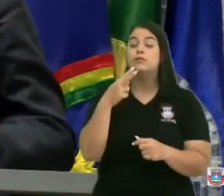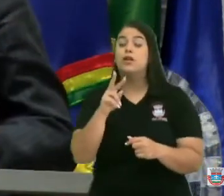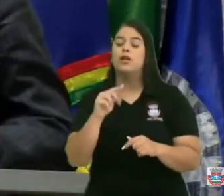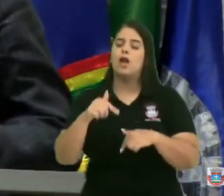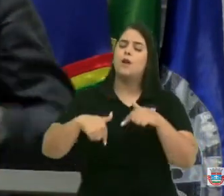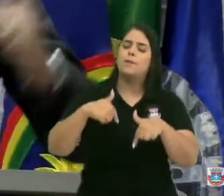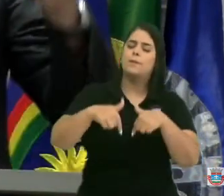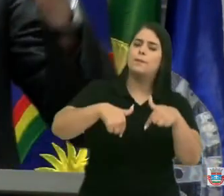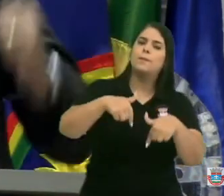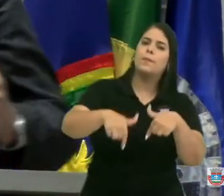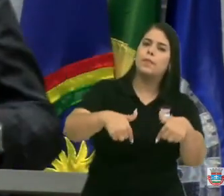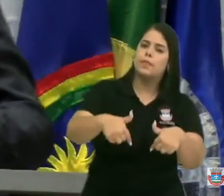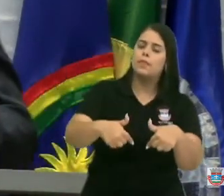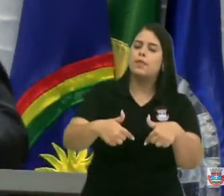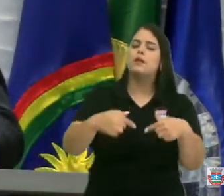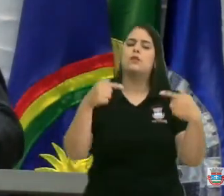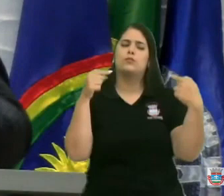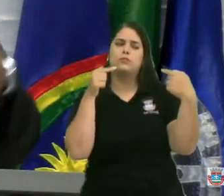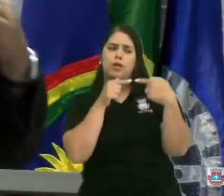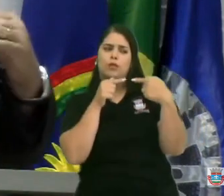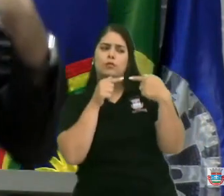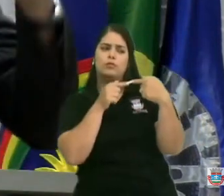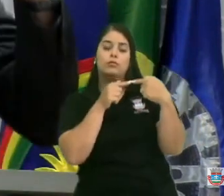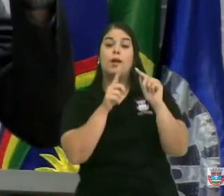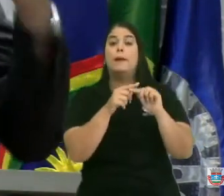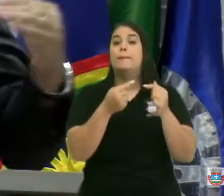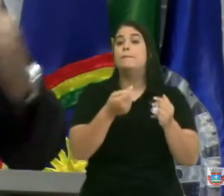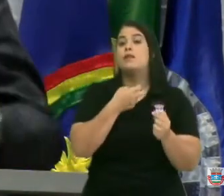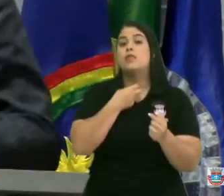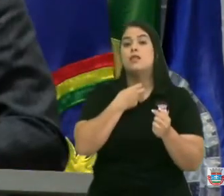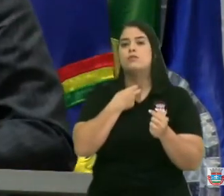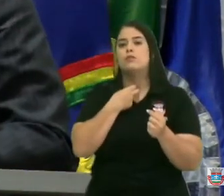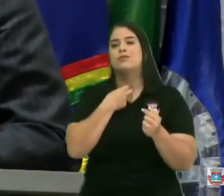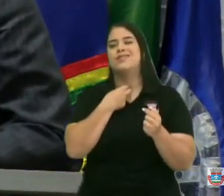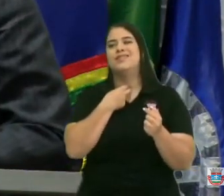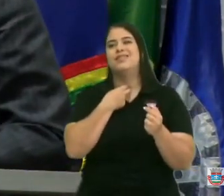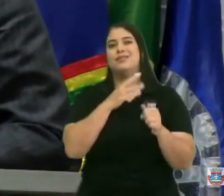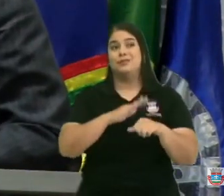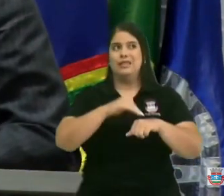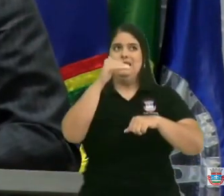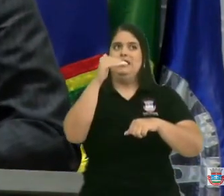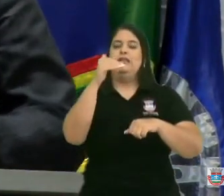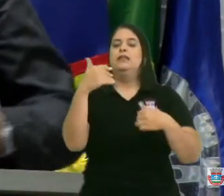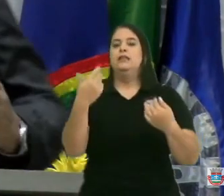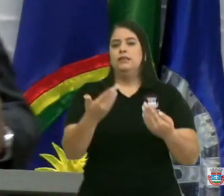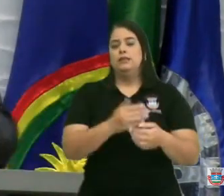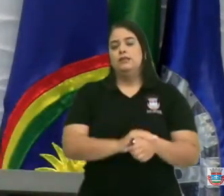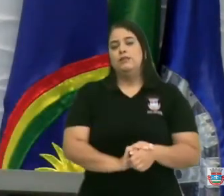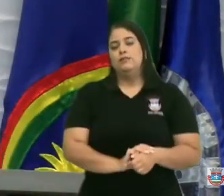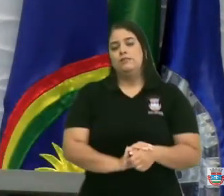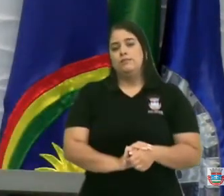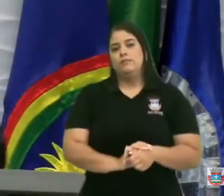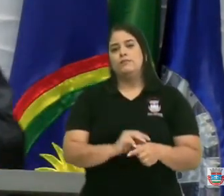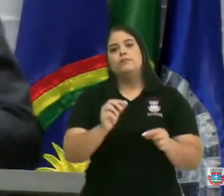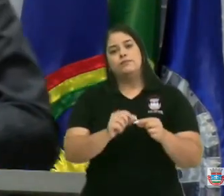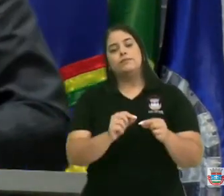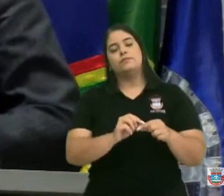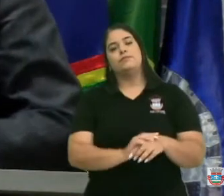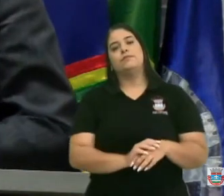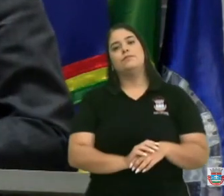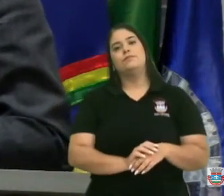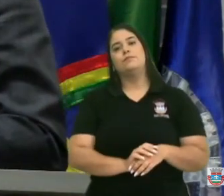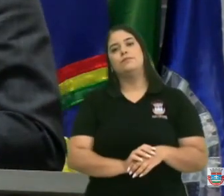luta, concordamos, agora não pode se fazer o impossível. Se fez aqui, em cima